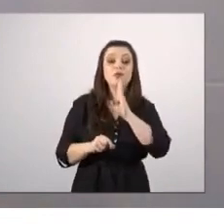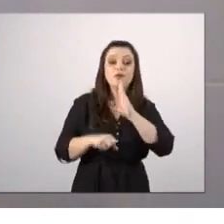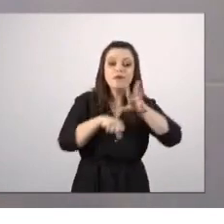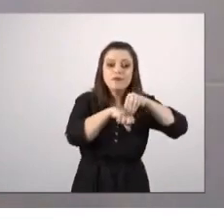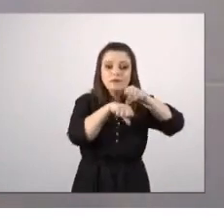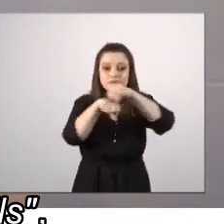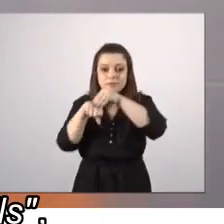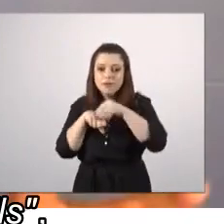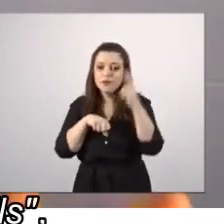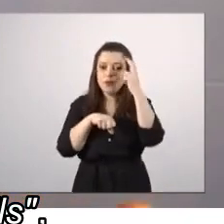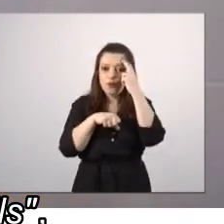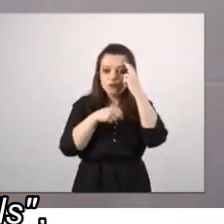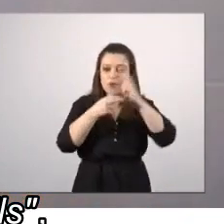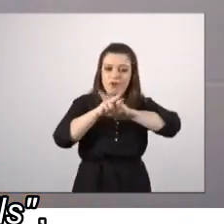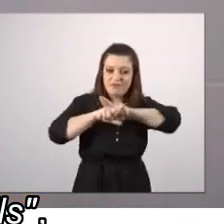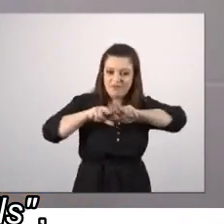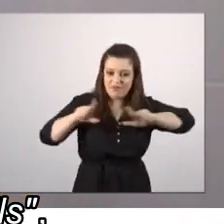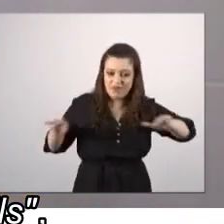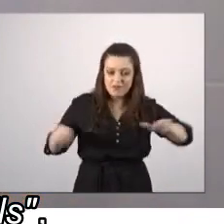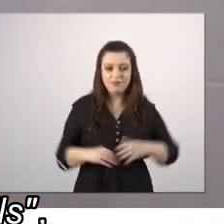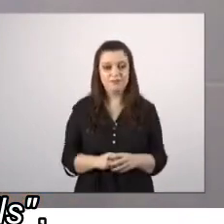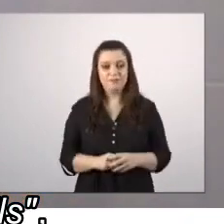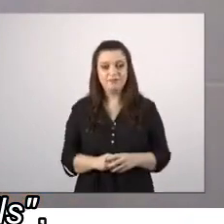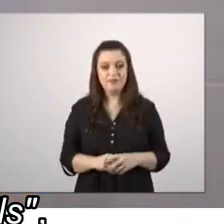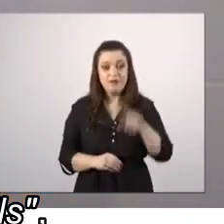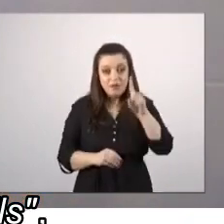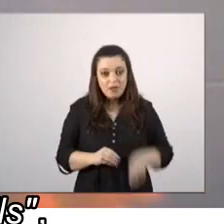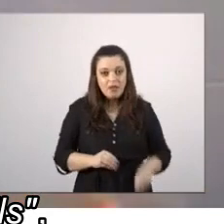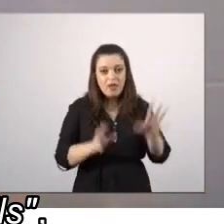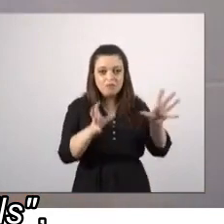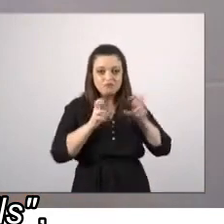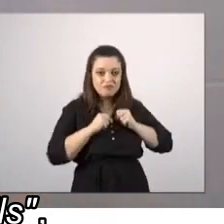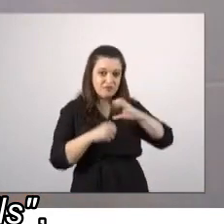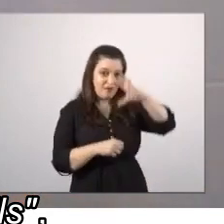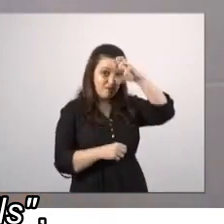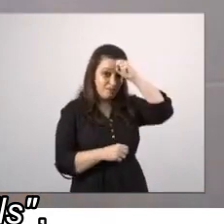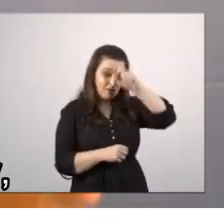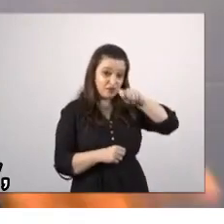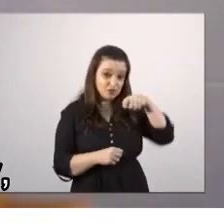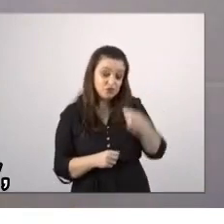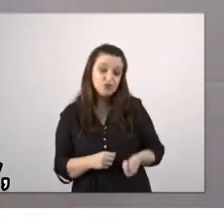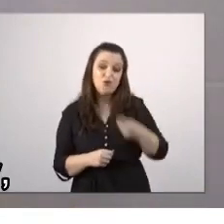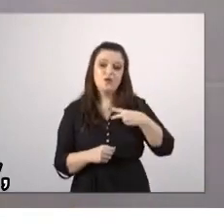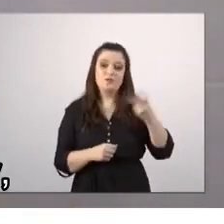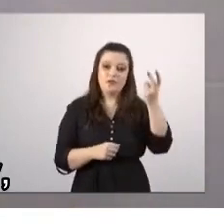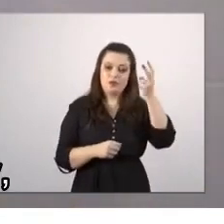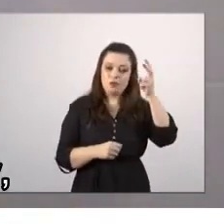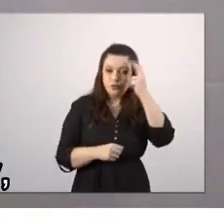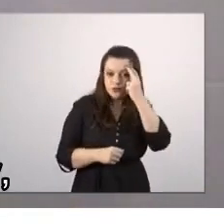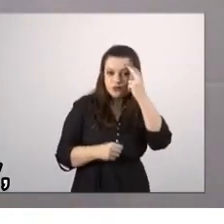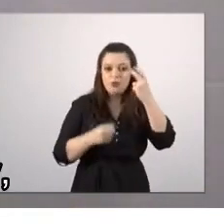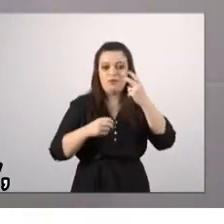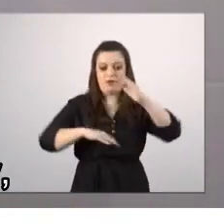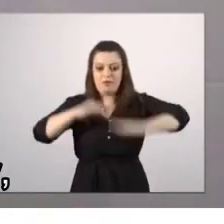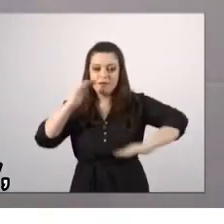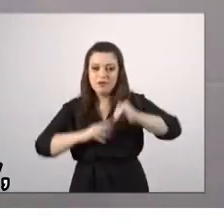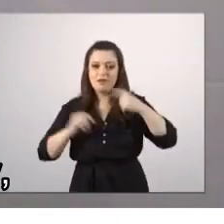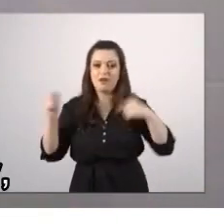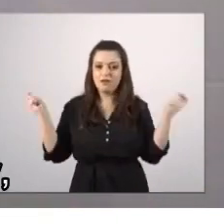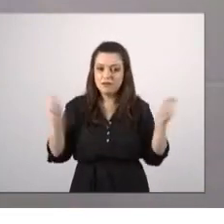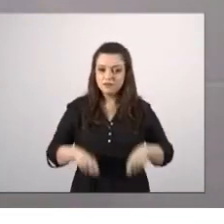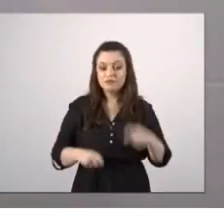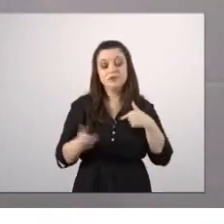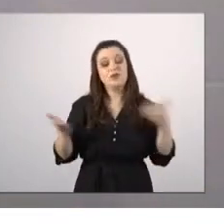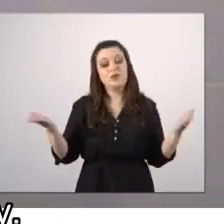intercultural. E é a aquisição dessas competências, as chamadas soft skills, que estamos celebrando hoje aqui no Commencement